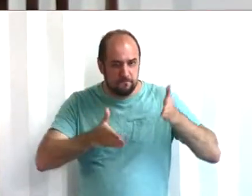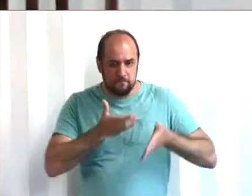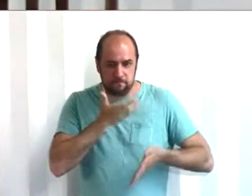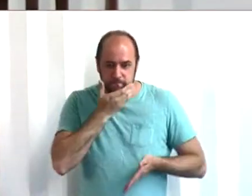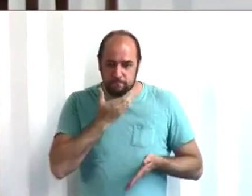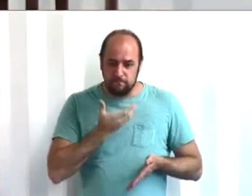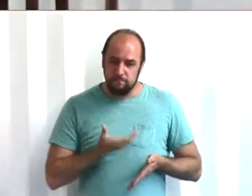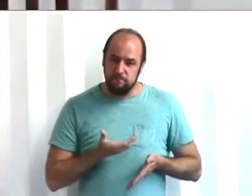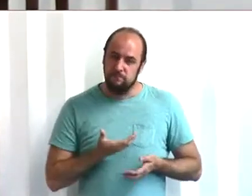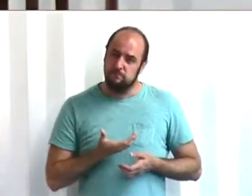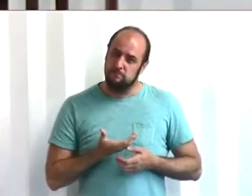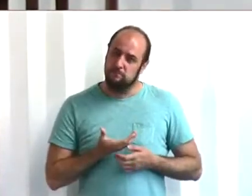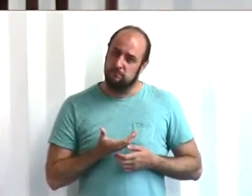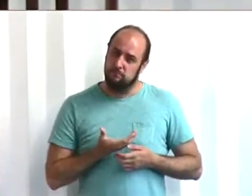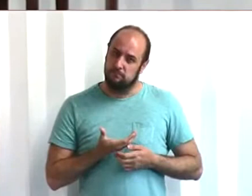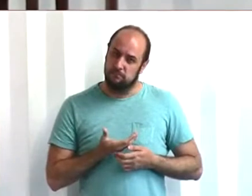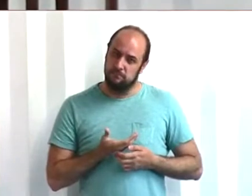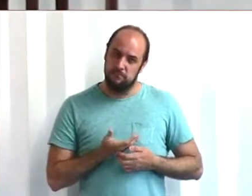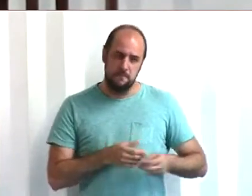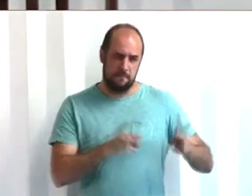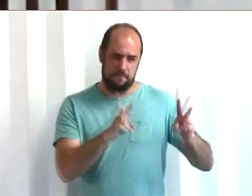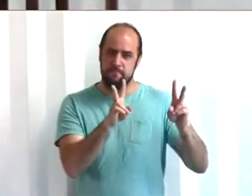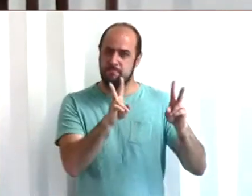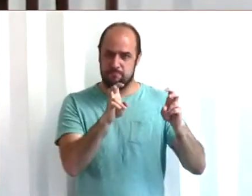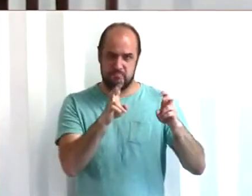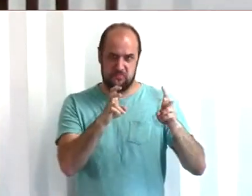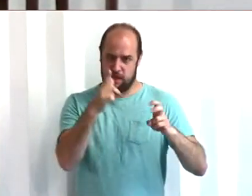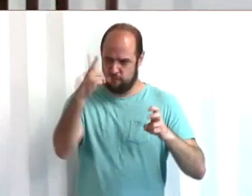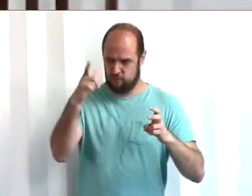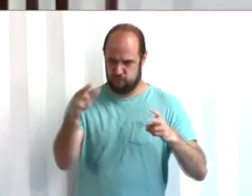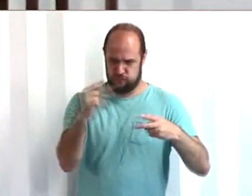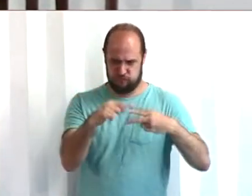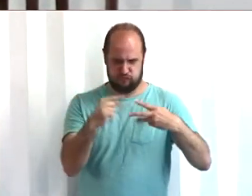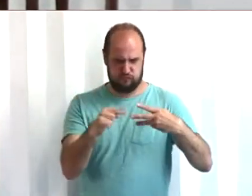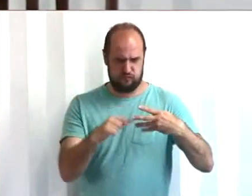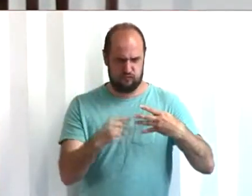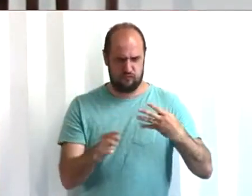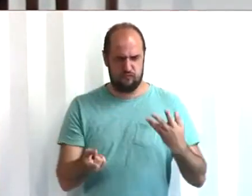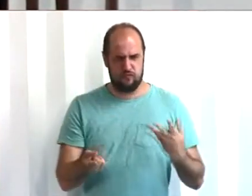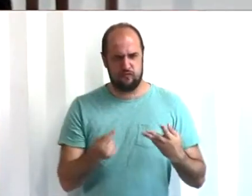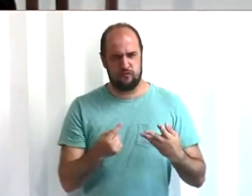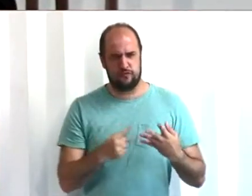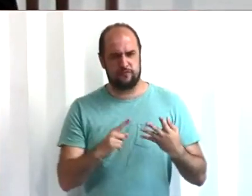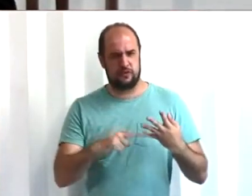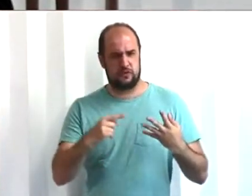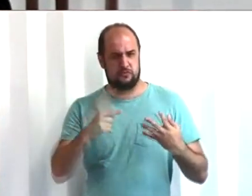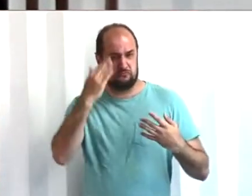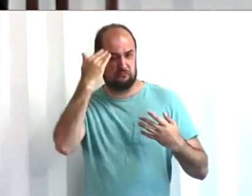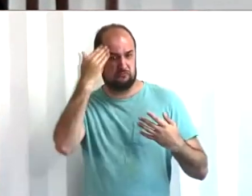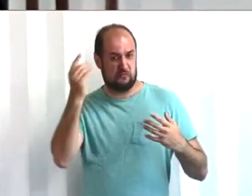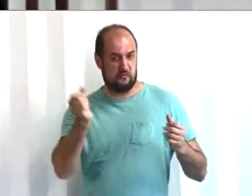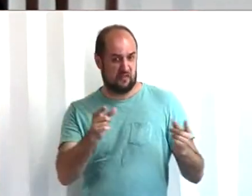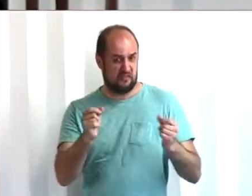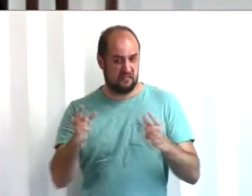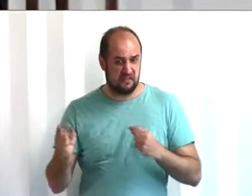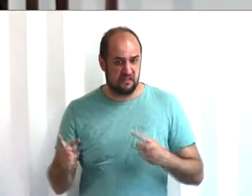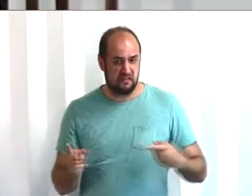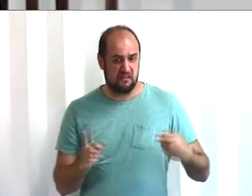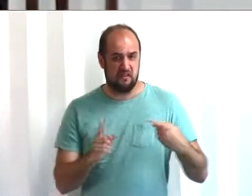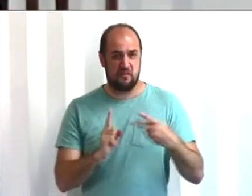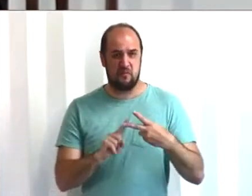Natal. Os outros assuntos ainda dentro do segmento evangélico são sucesso de vendas,